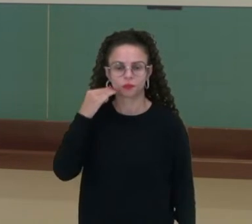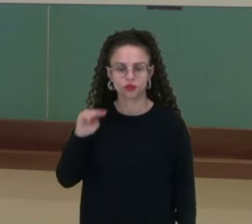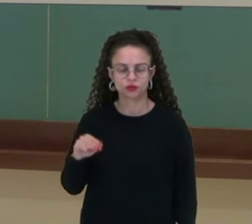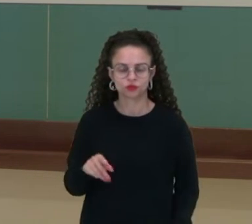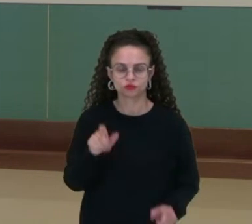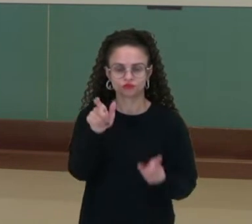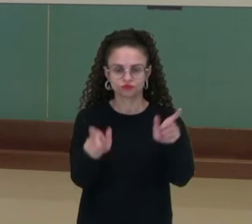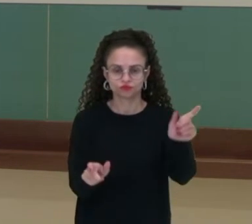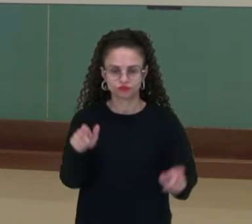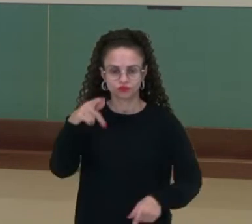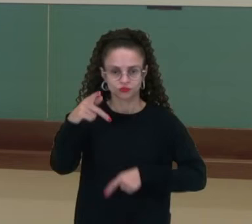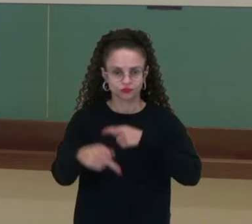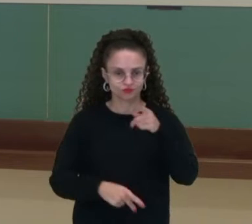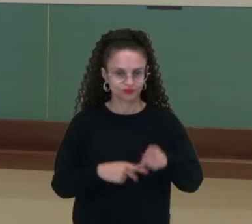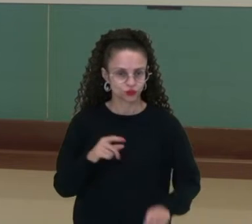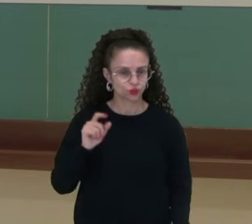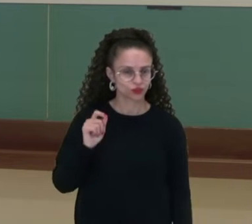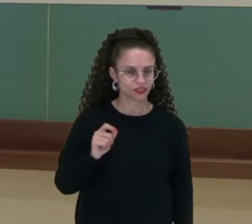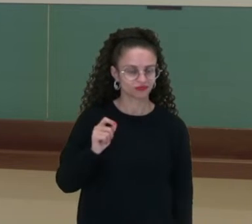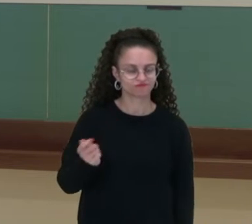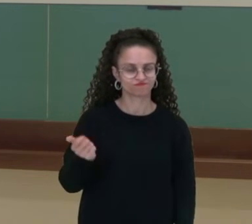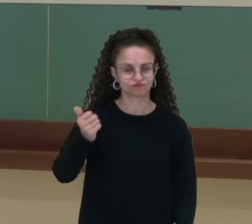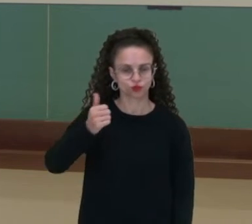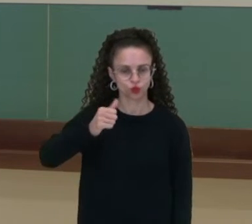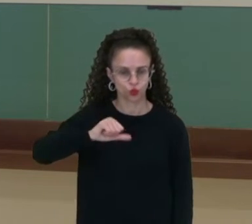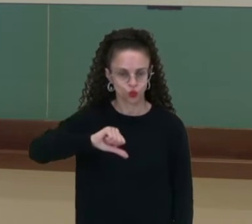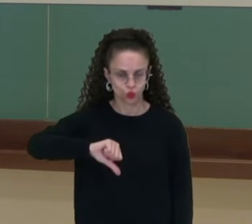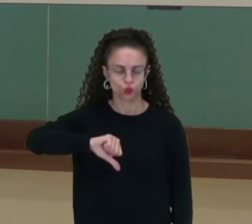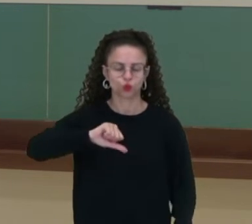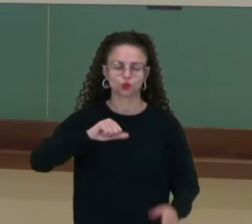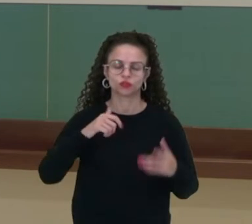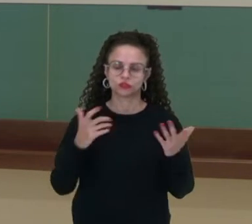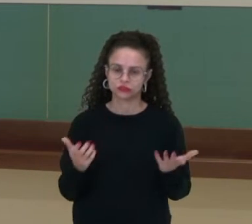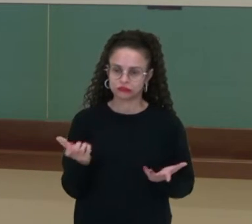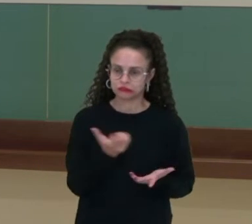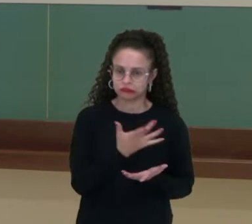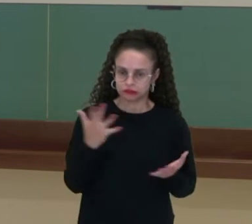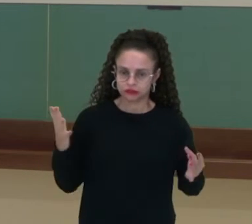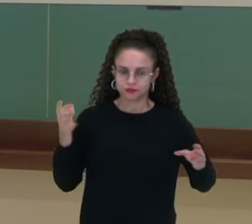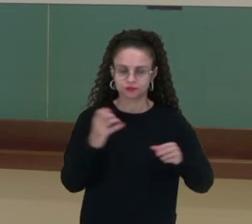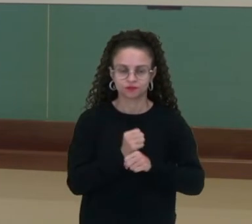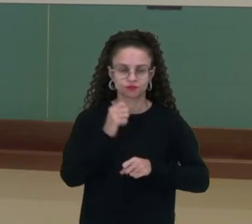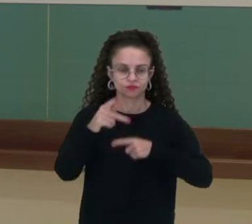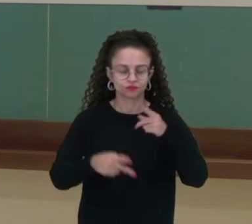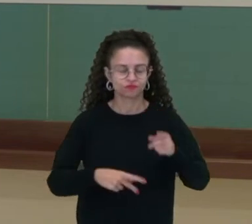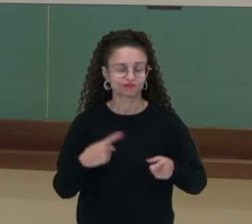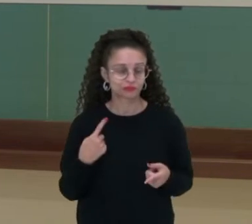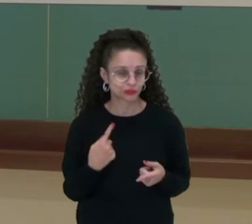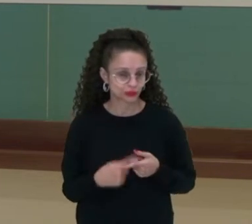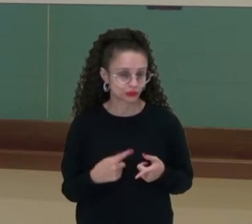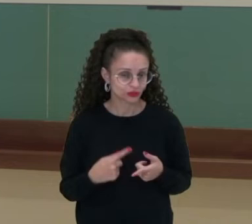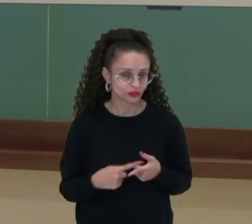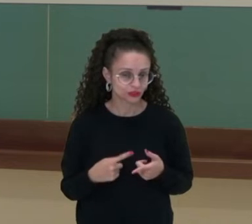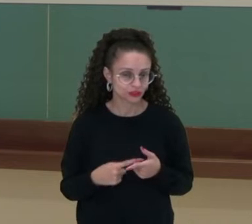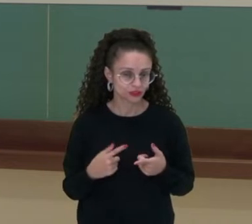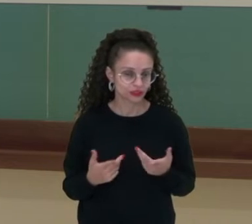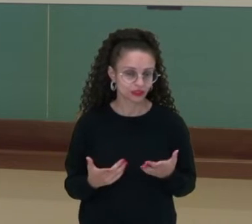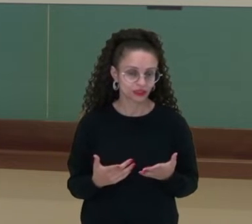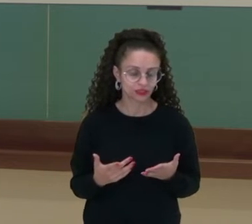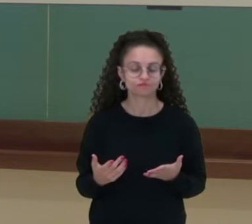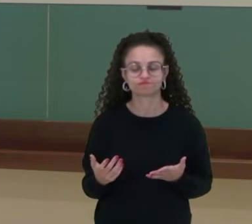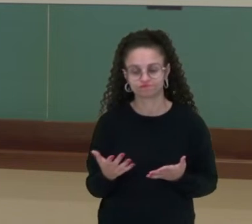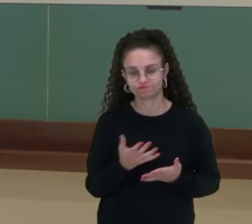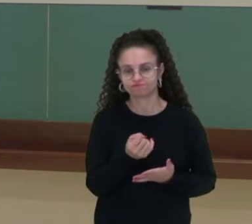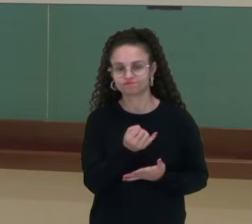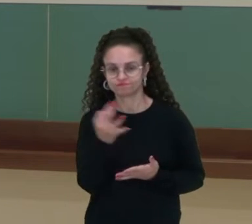Uma das desvantagens desse grande número de população é que muitas vezes uma boa parcela da